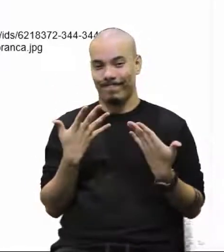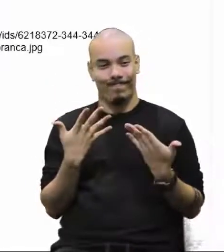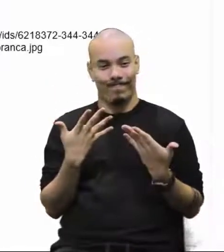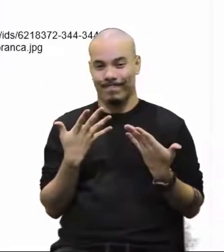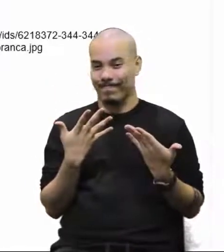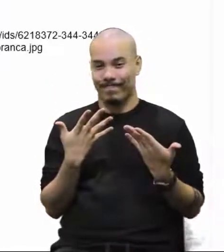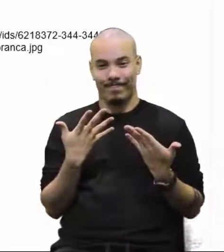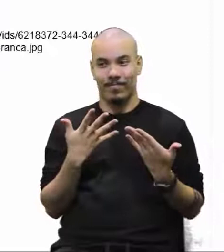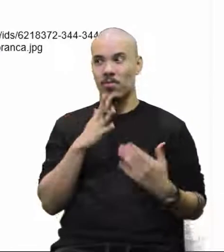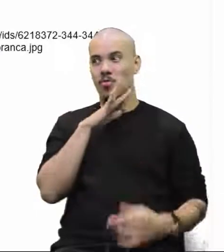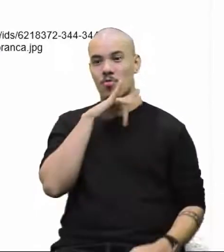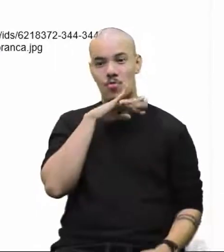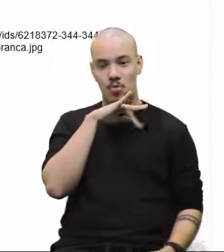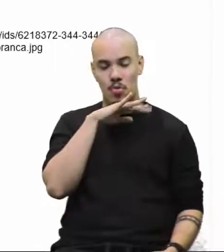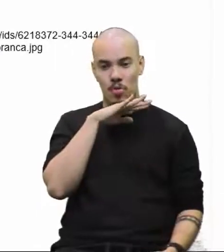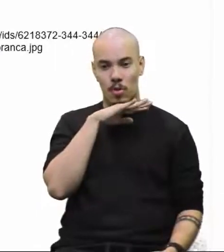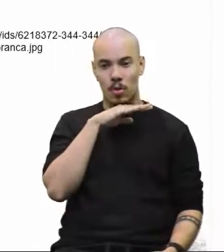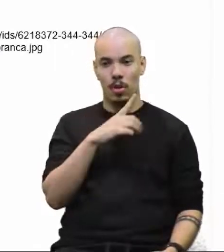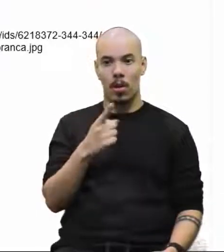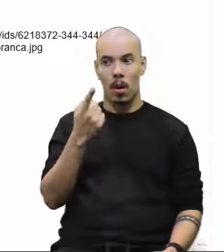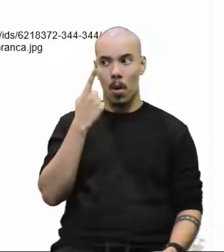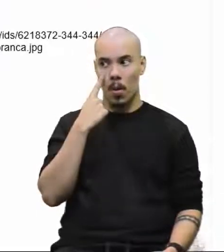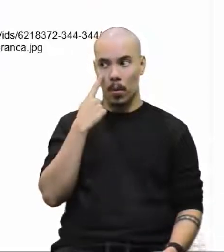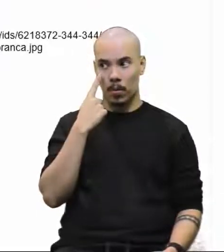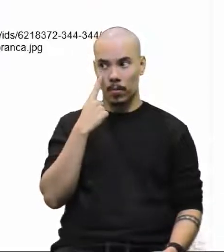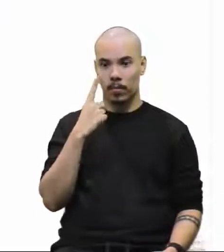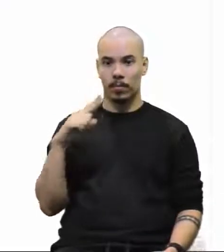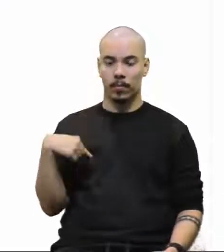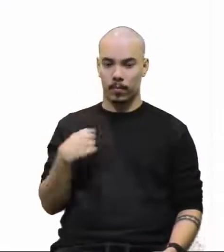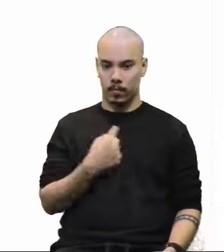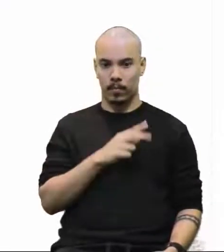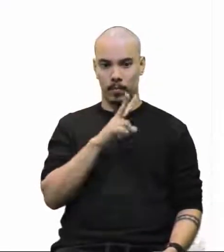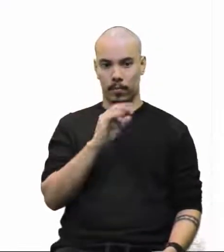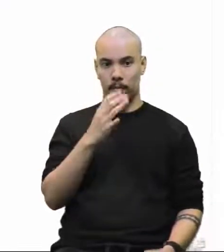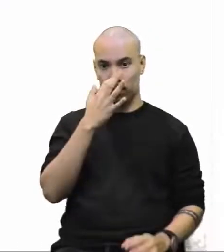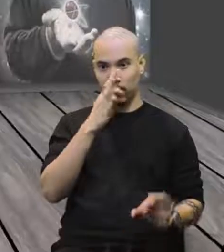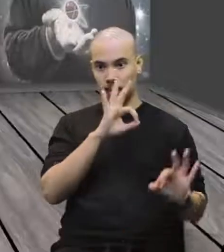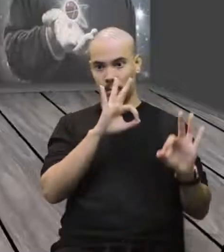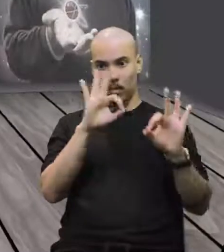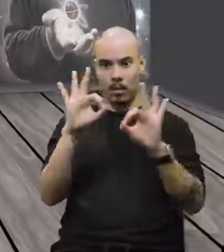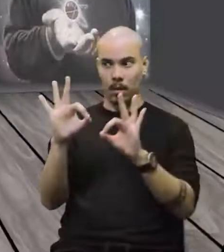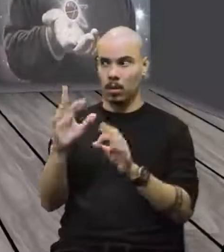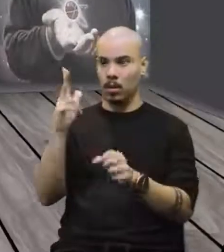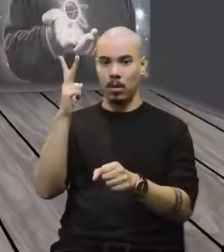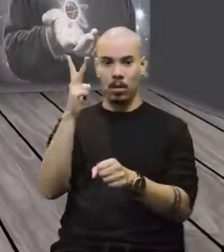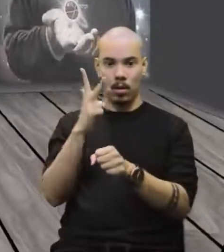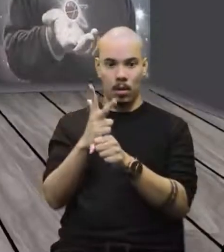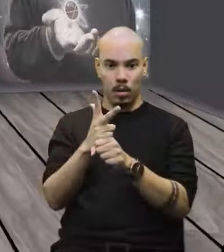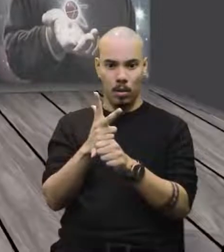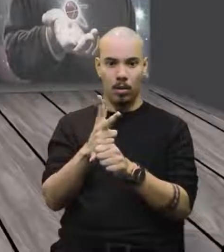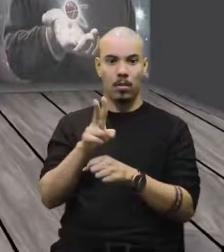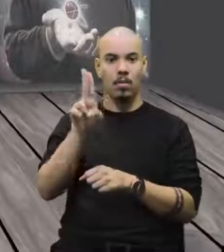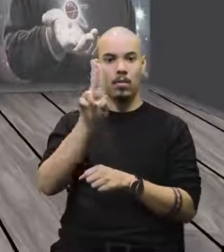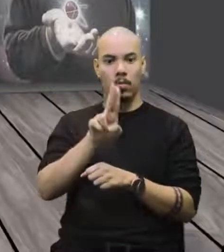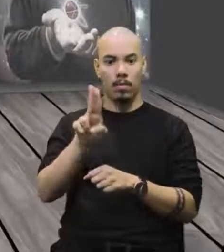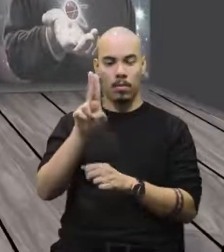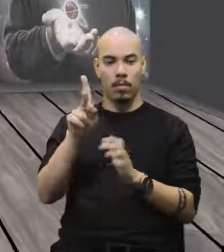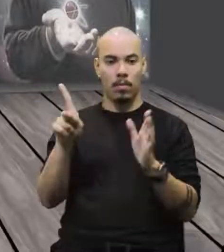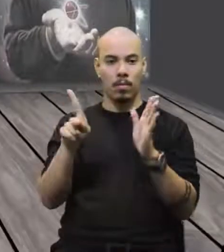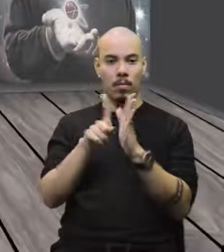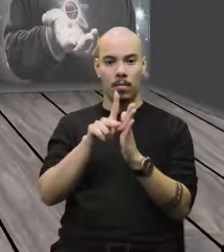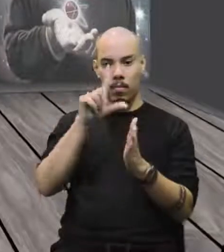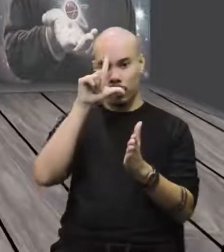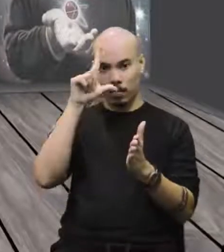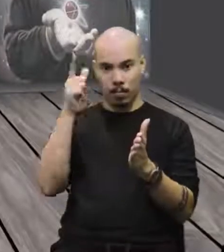ficou meio ruim. Então, pessoal, olha só, nós vamos assistir agora um tutorial usando o sensor para